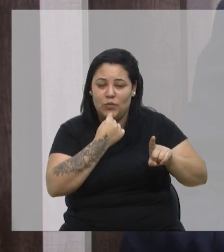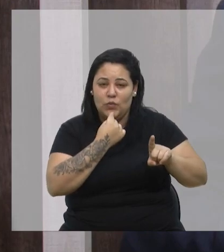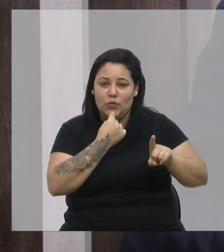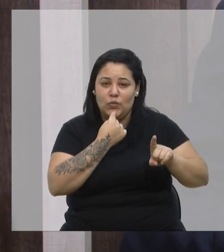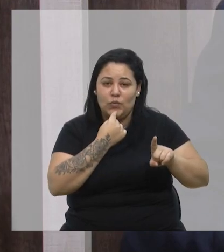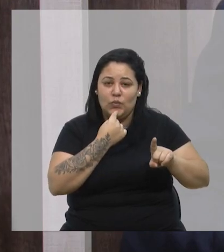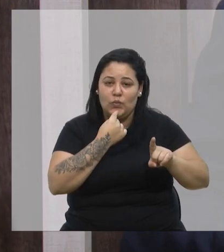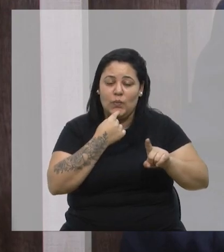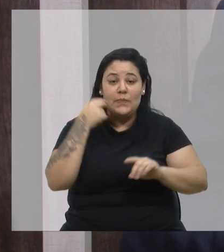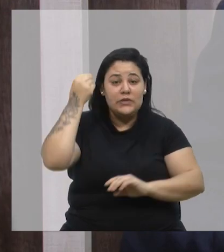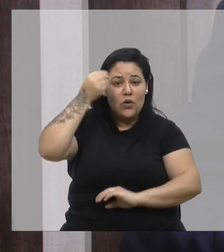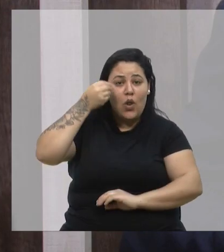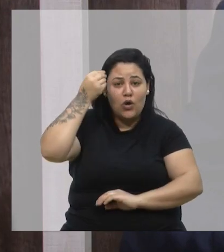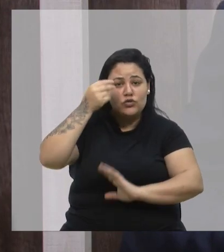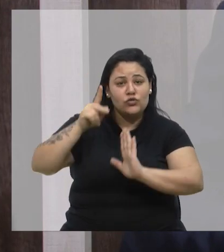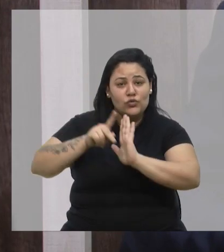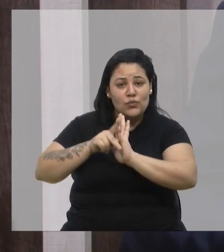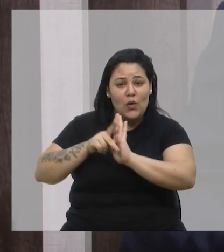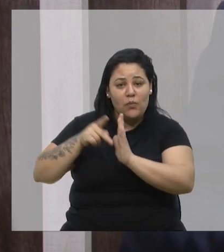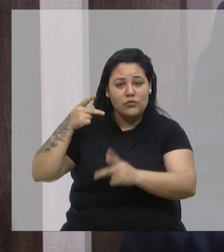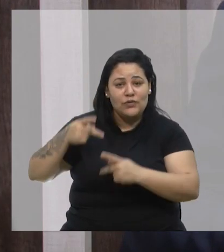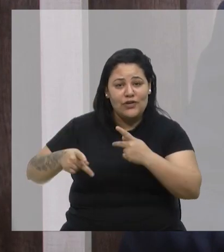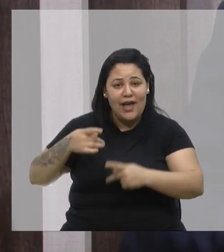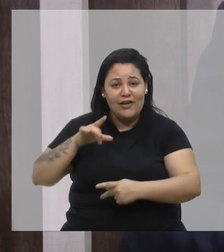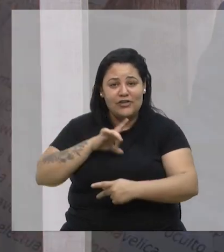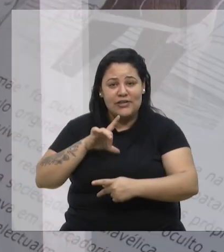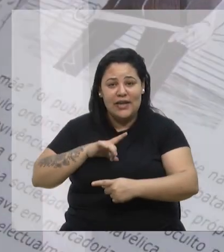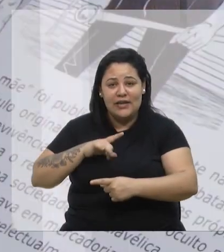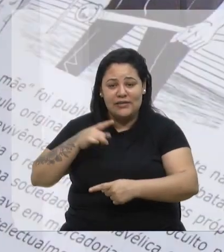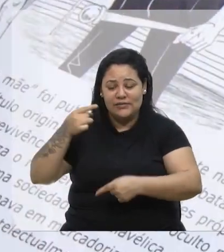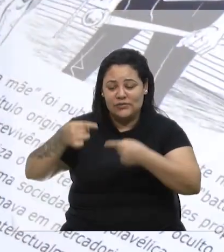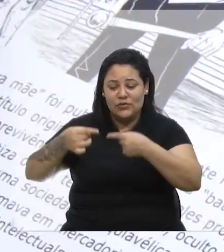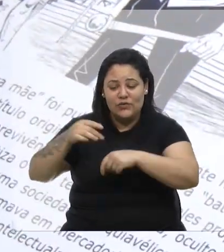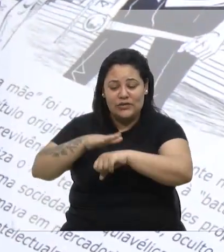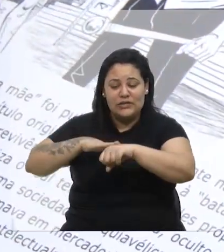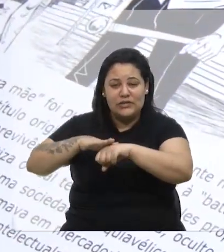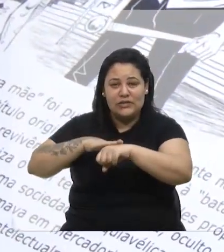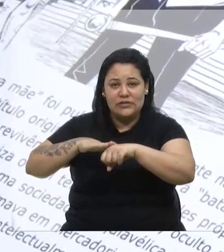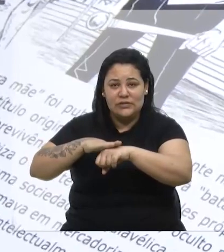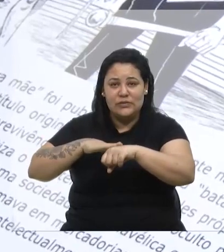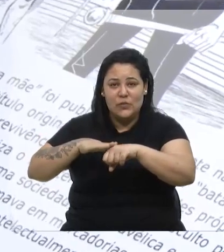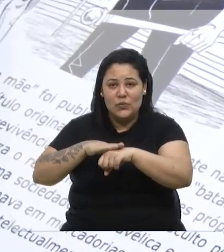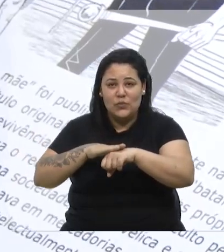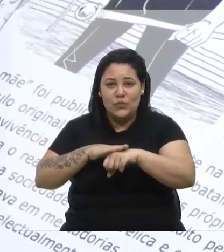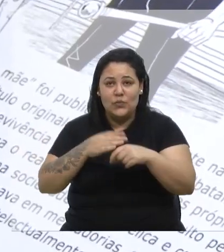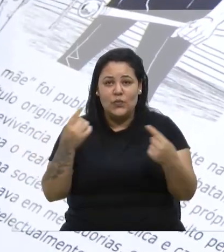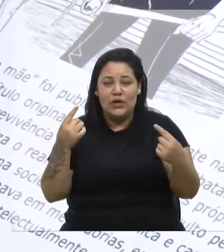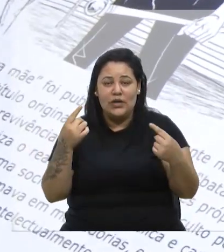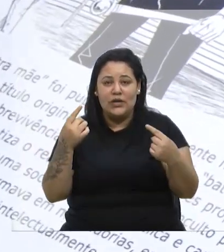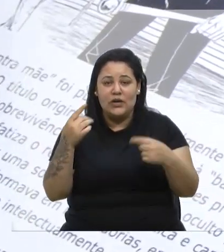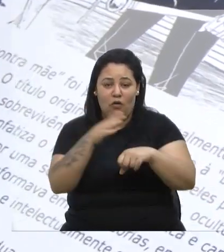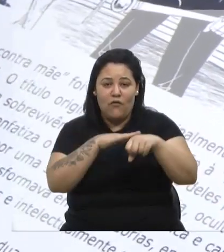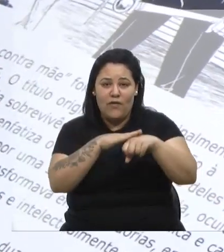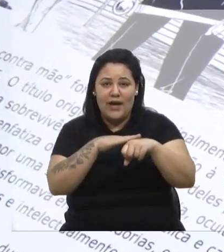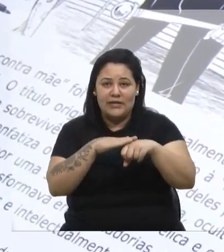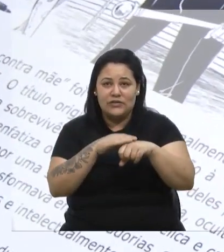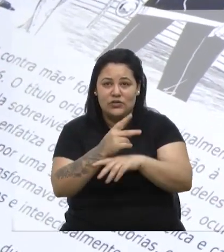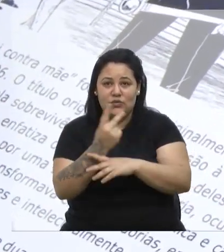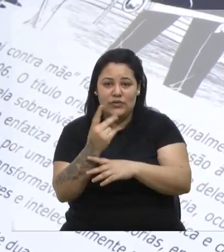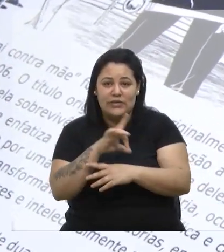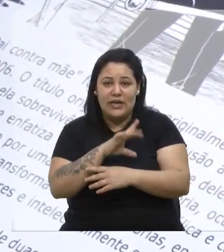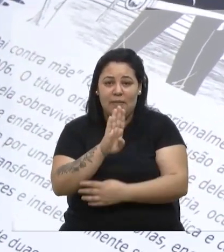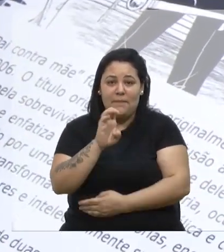a perfis psicológicos dos próprios personagens, dialogando Cândido com Brás